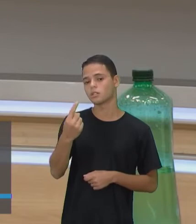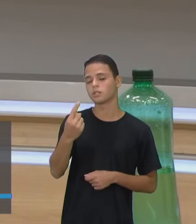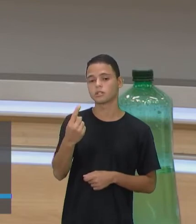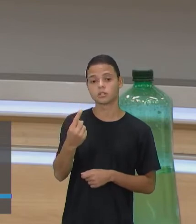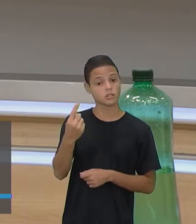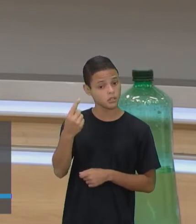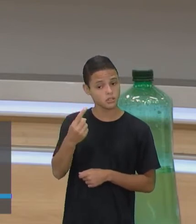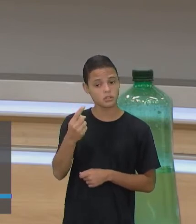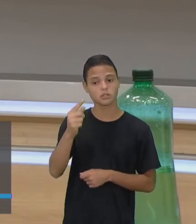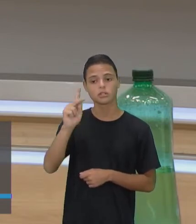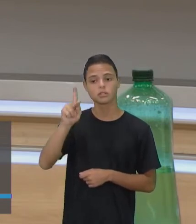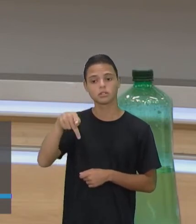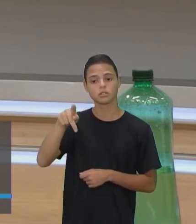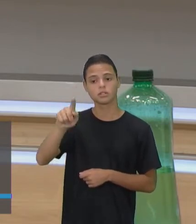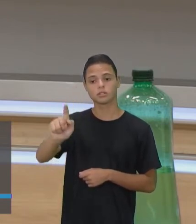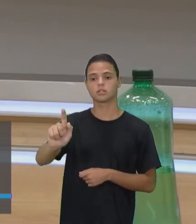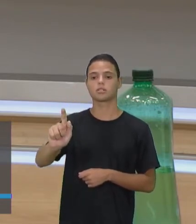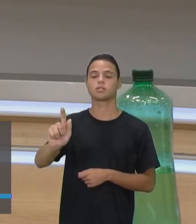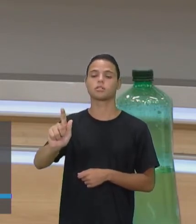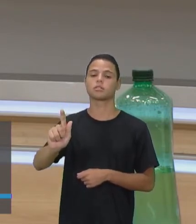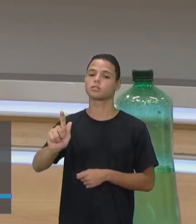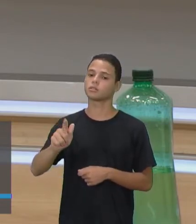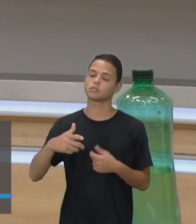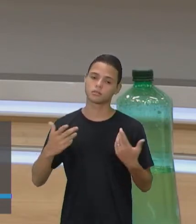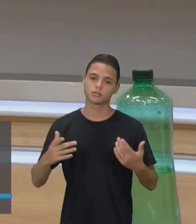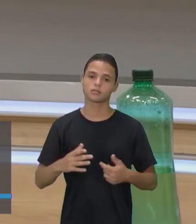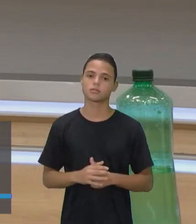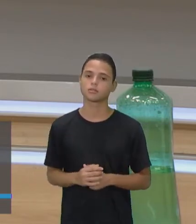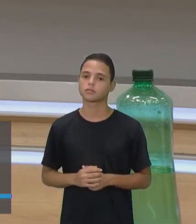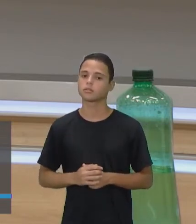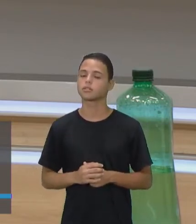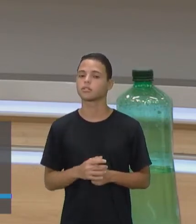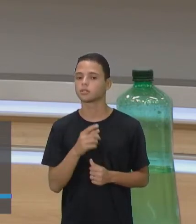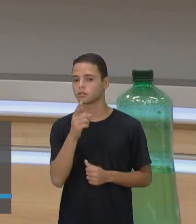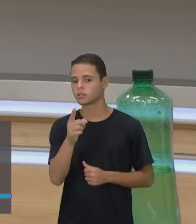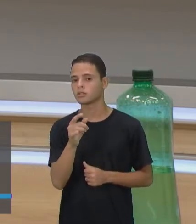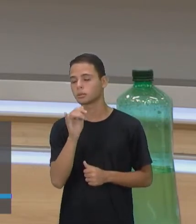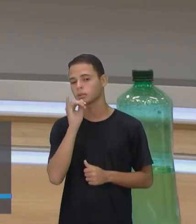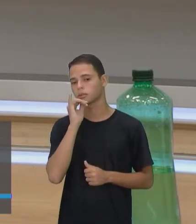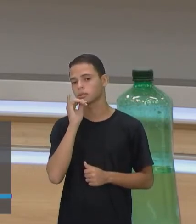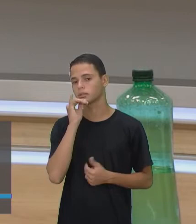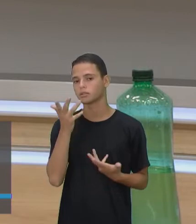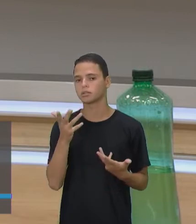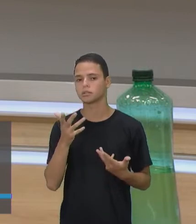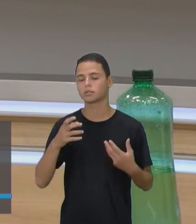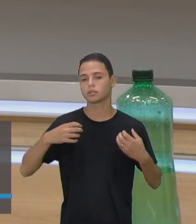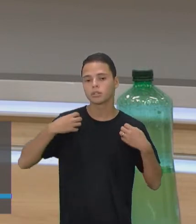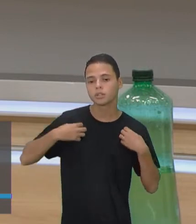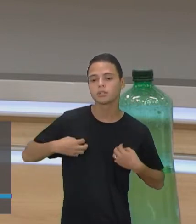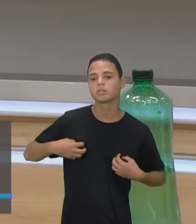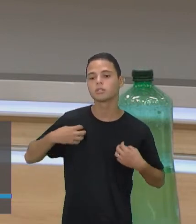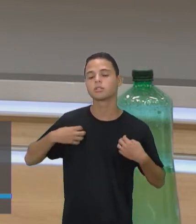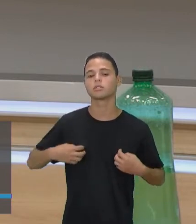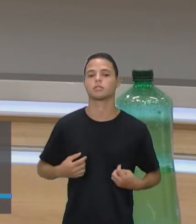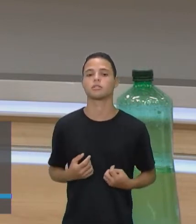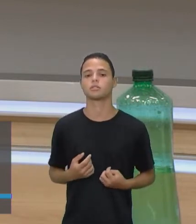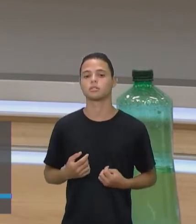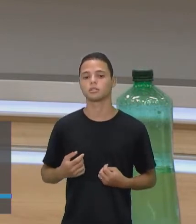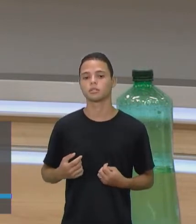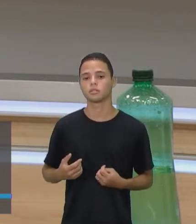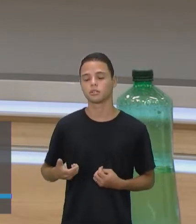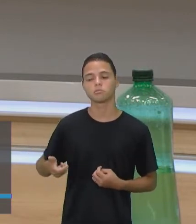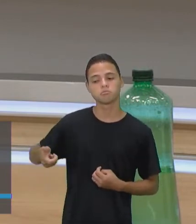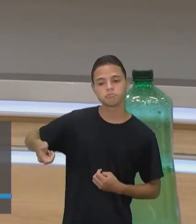quilo de saco plástico? Então, seja você, por exemplo, levar a sua própria mochila, uma bag